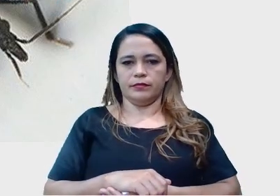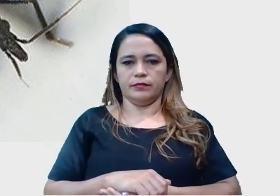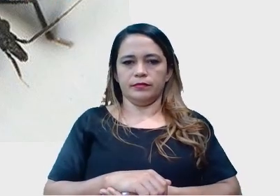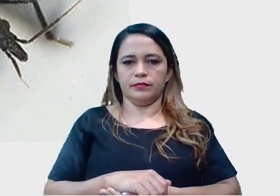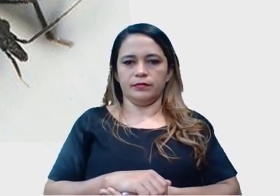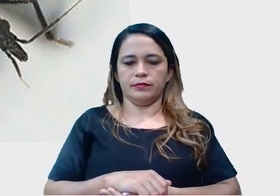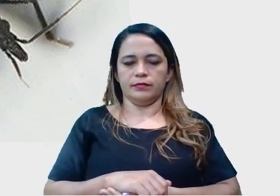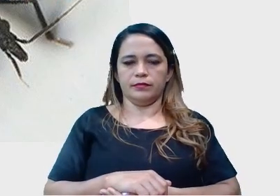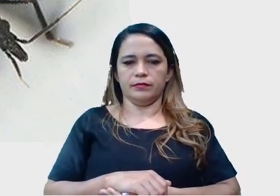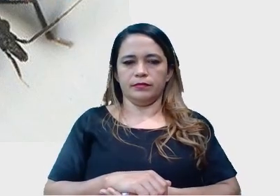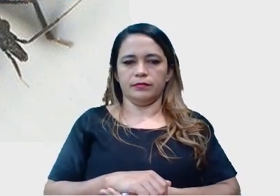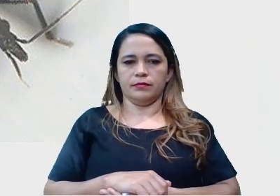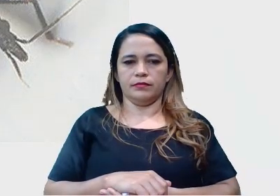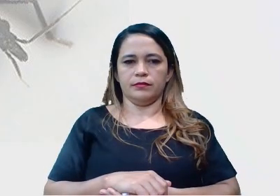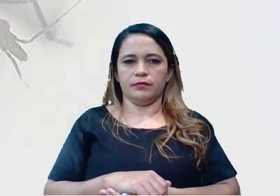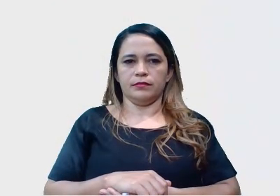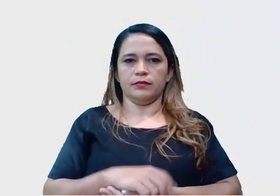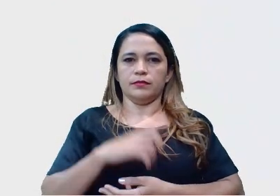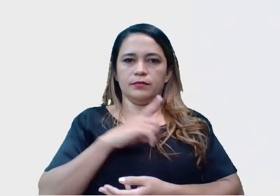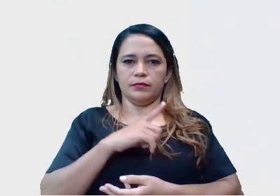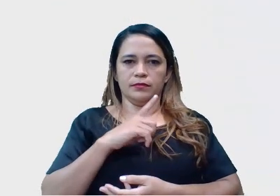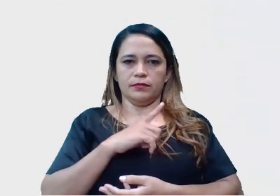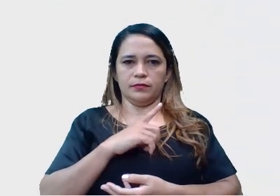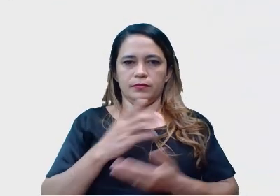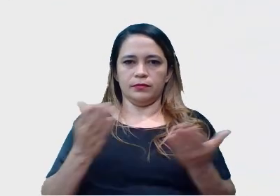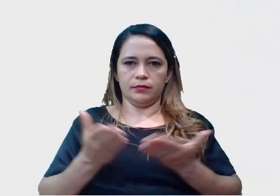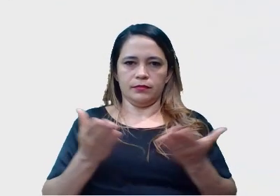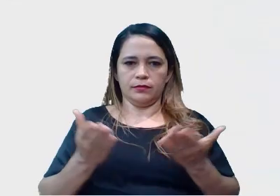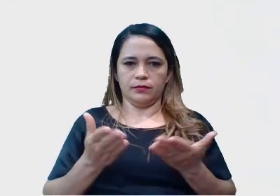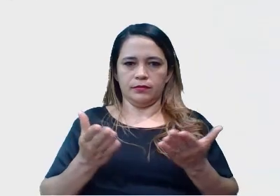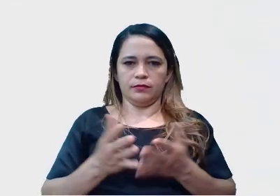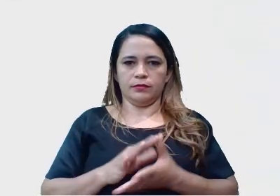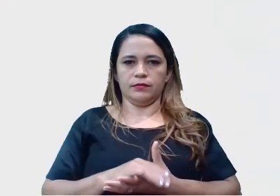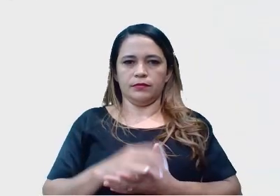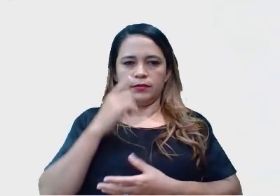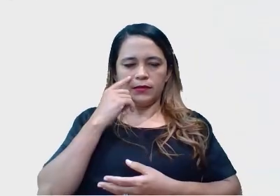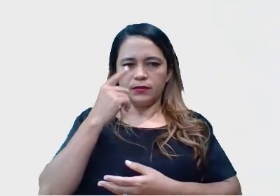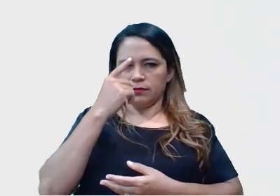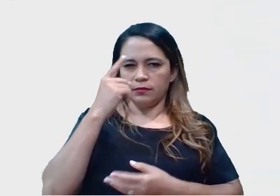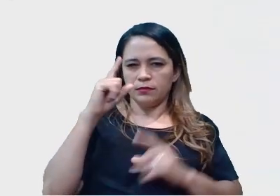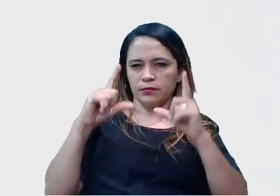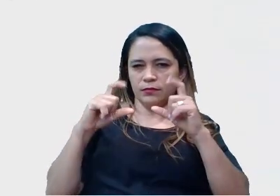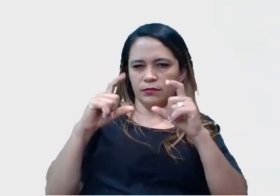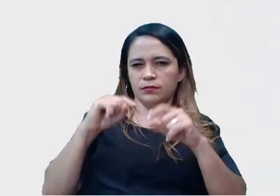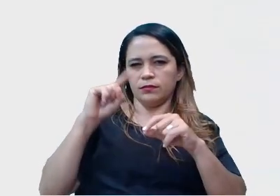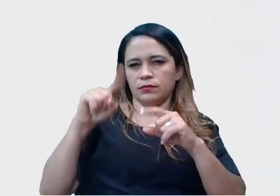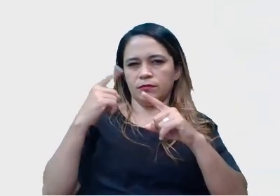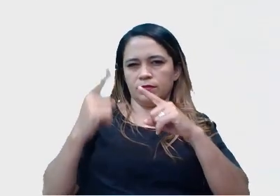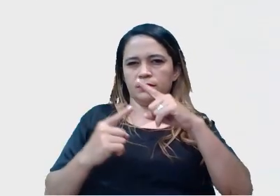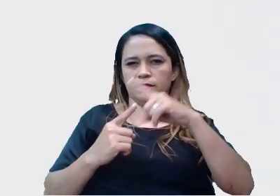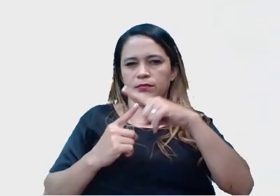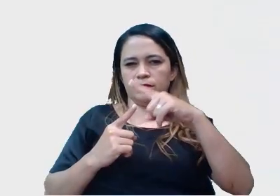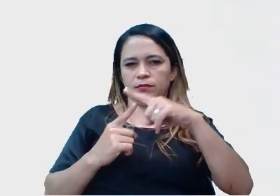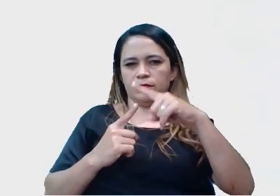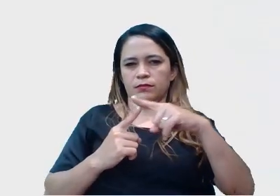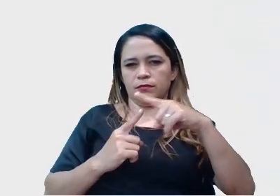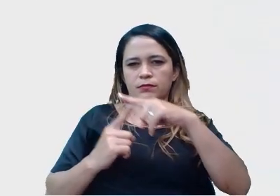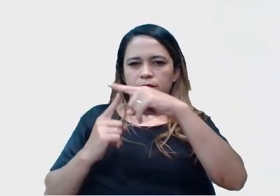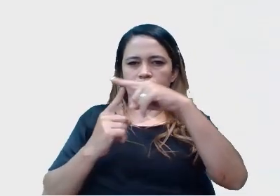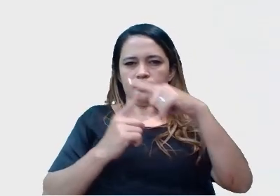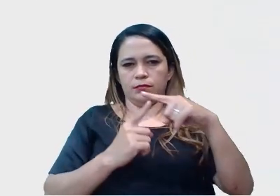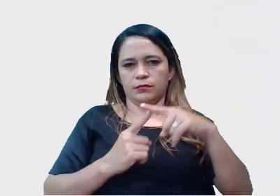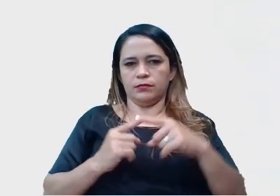reproduz então dentro da gente? Nós temos aqui então, aqui só para você ver algumas fotinhas de outros tipos de barbeiro que podem transmitir,